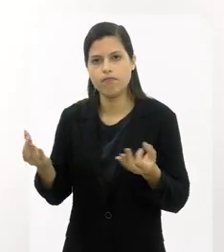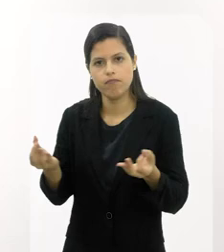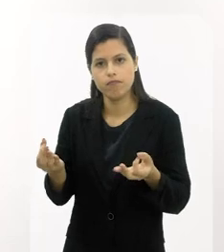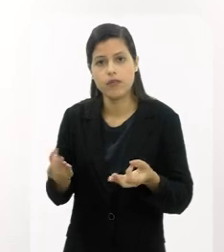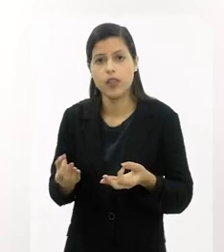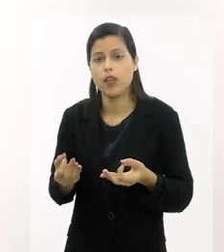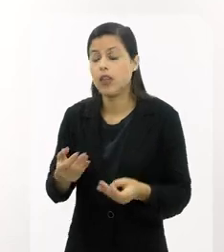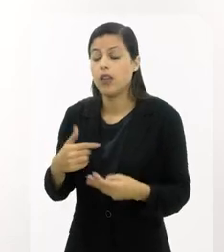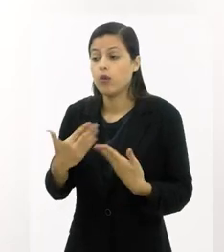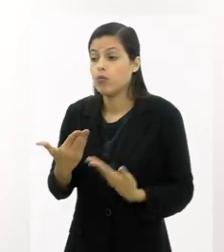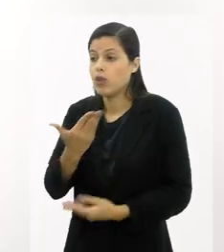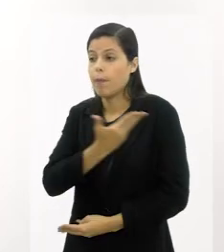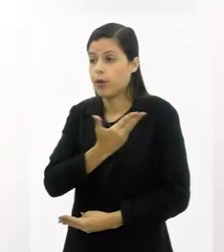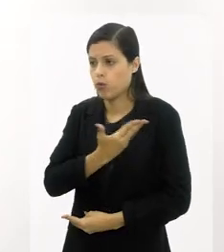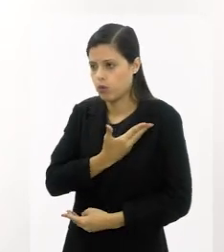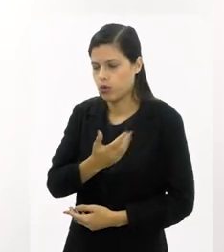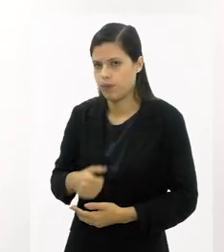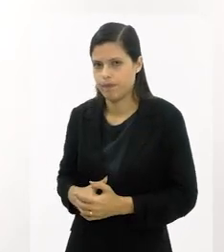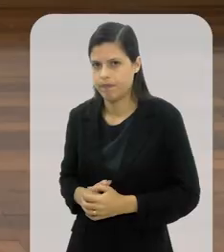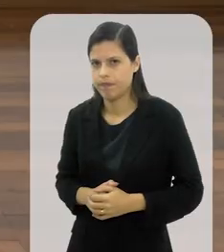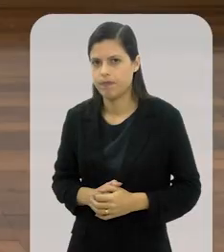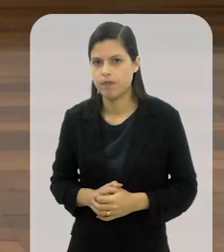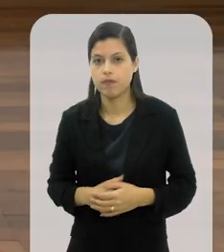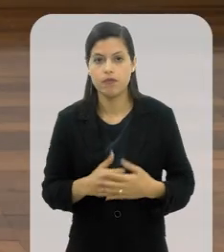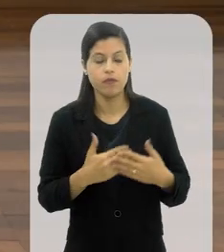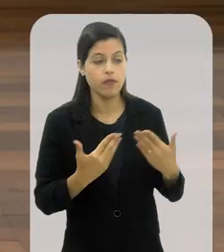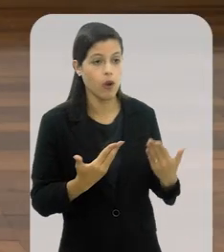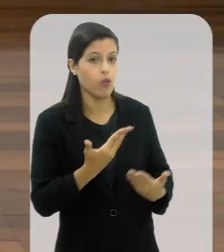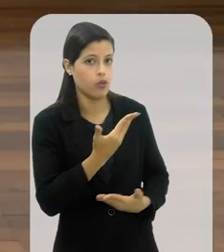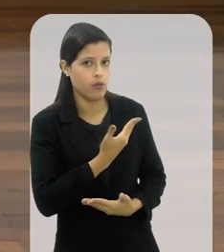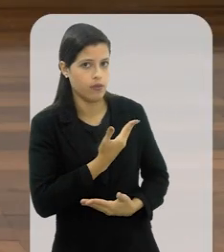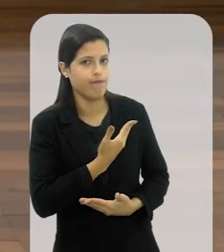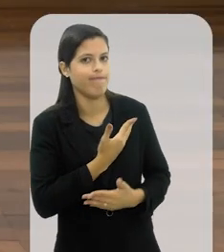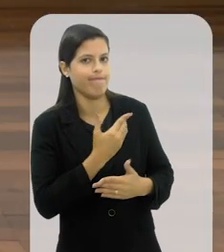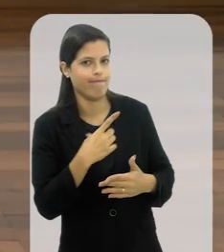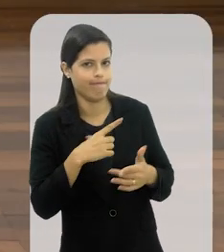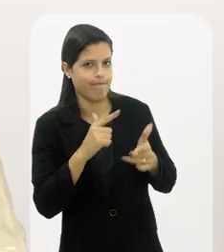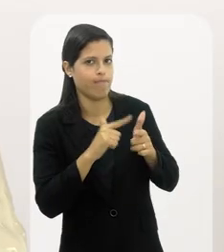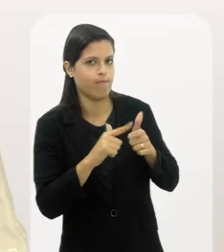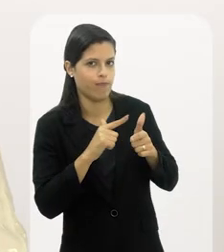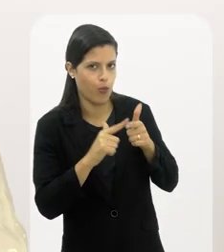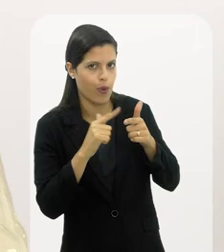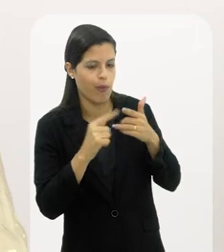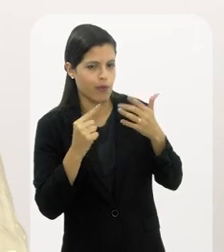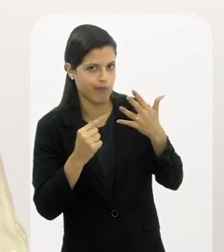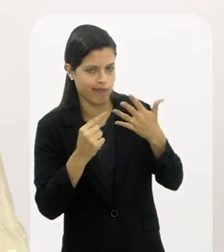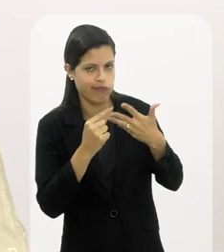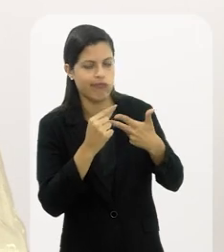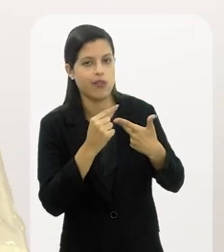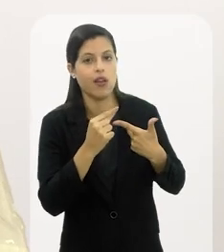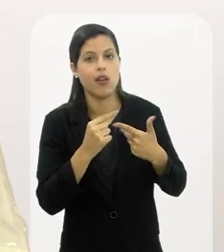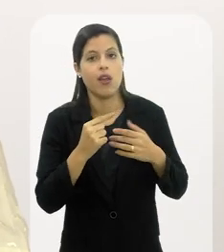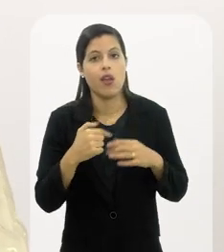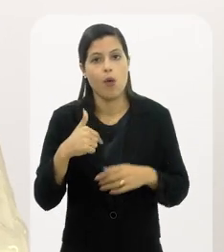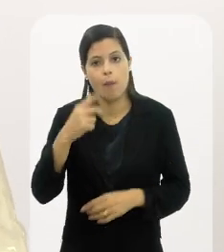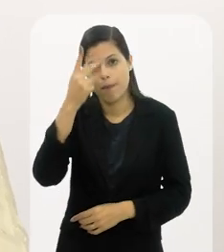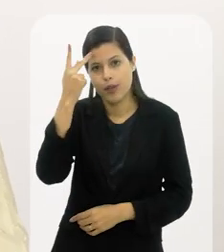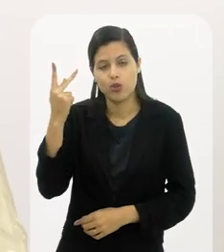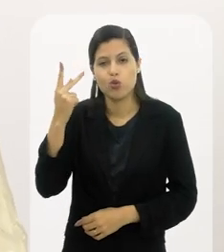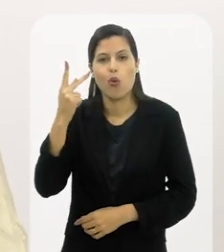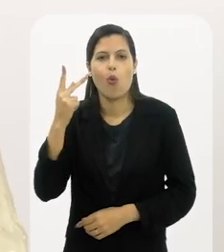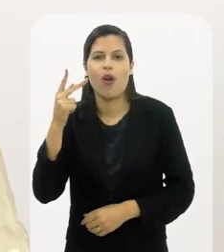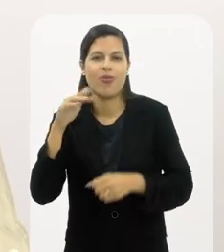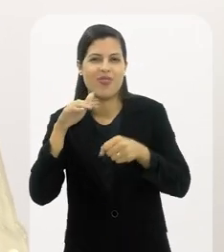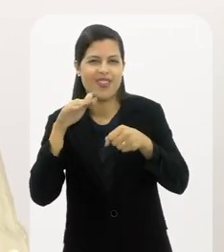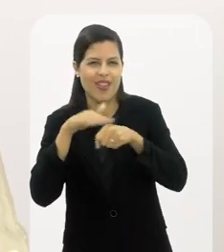Perfeito. E com as amizades? Bom, com os amigos eu tive alguns problemas. Como eu era uma pessoa